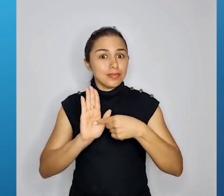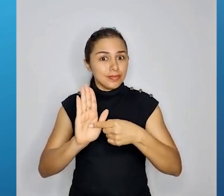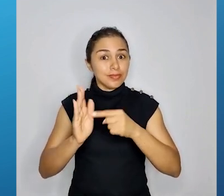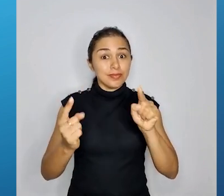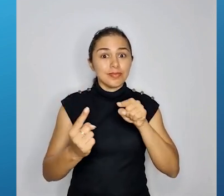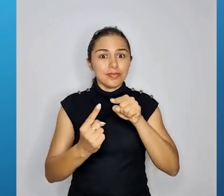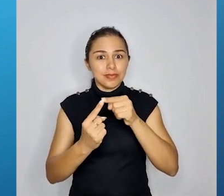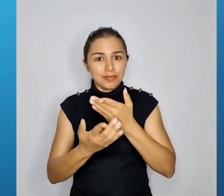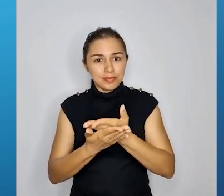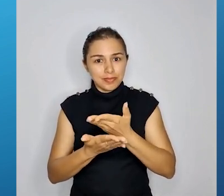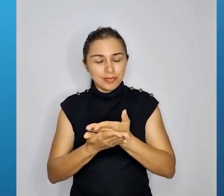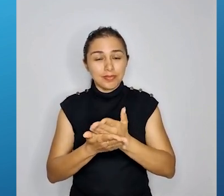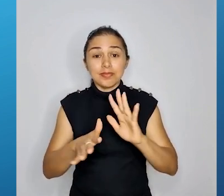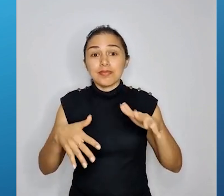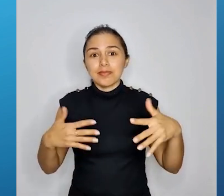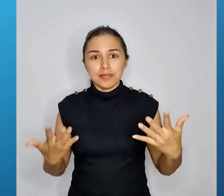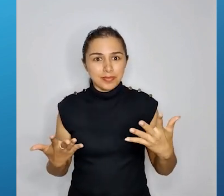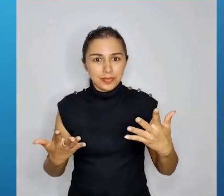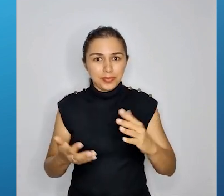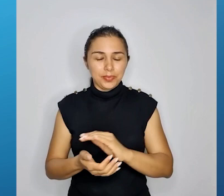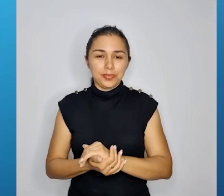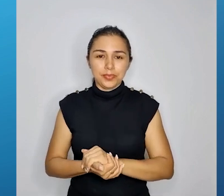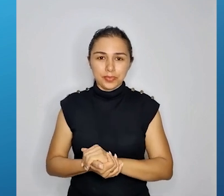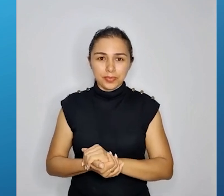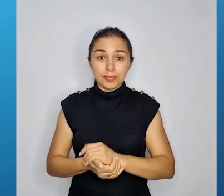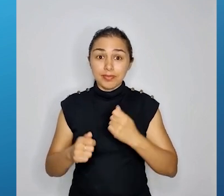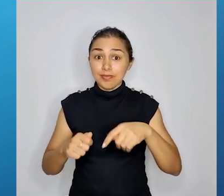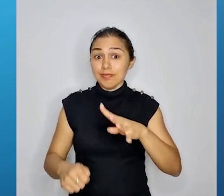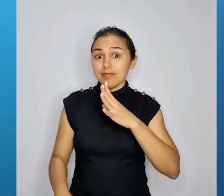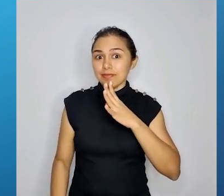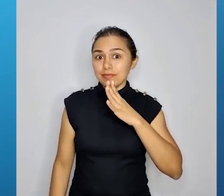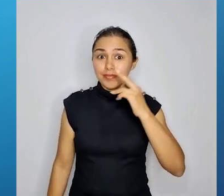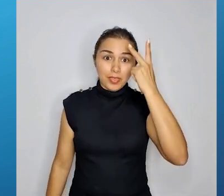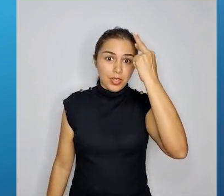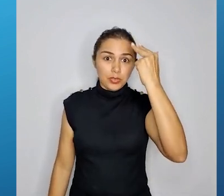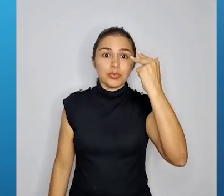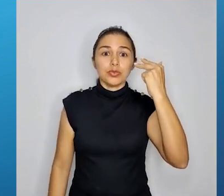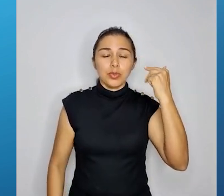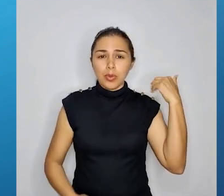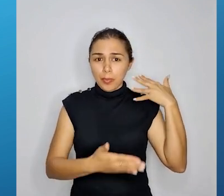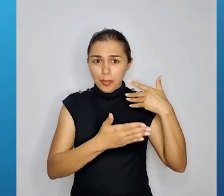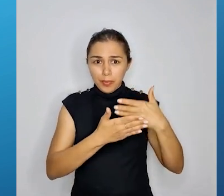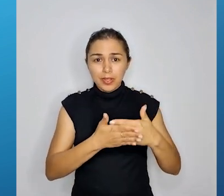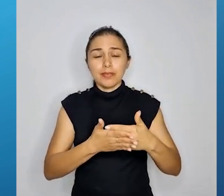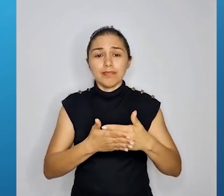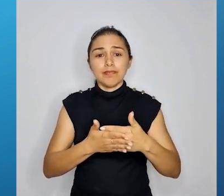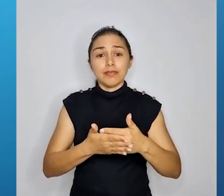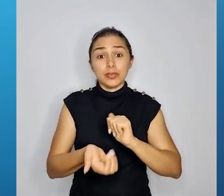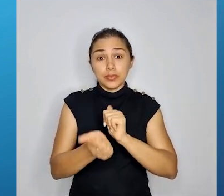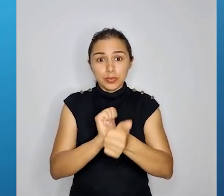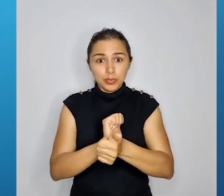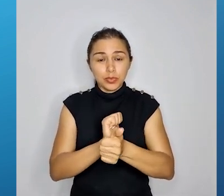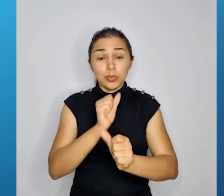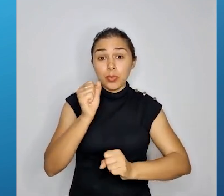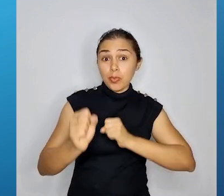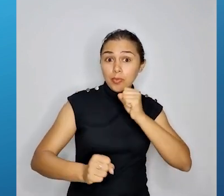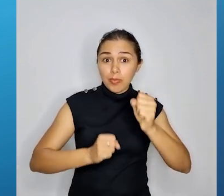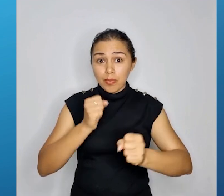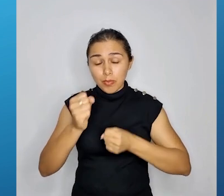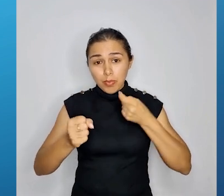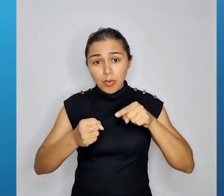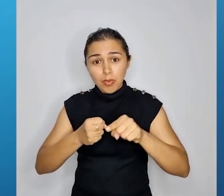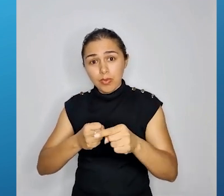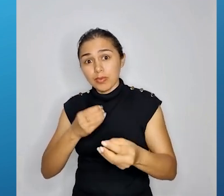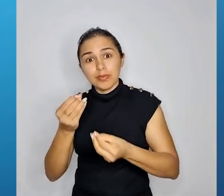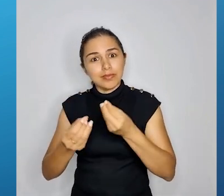os objetivos. E quais são eles? Conhecer o histórico e evolução das corridas de maratona, como foi que